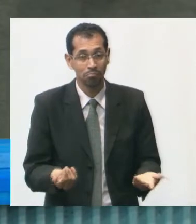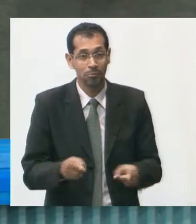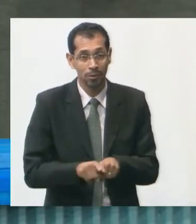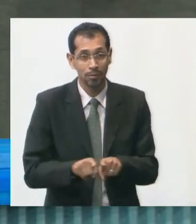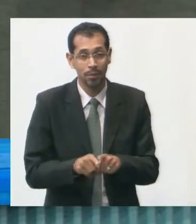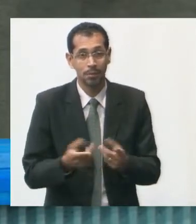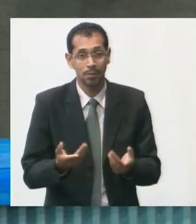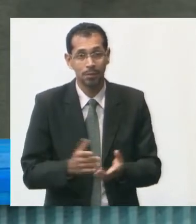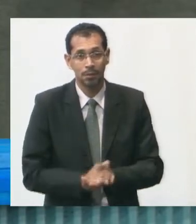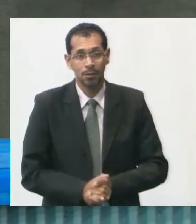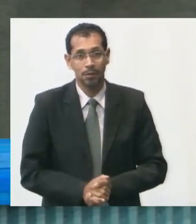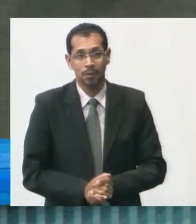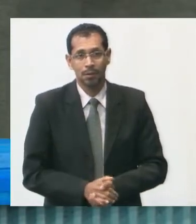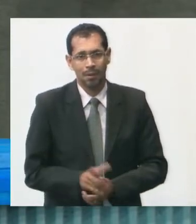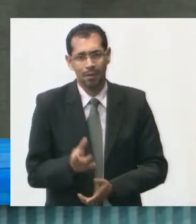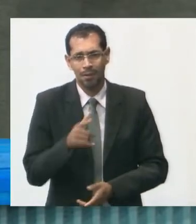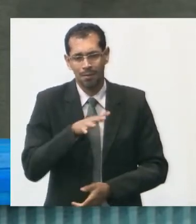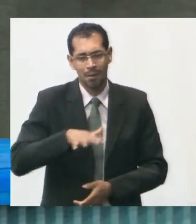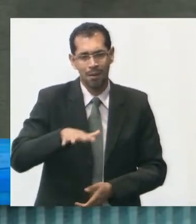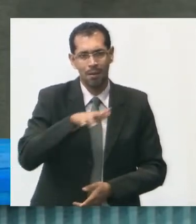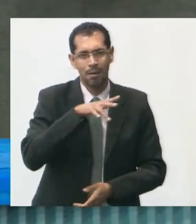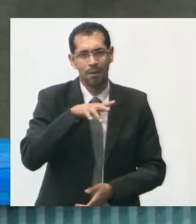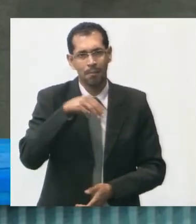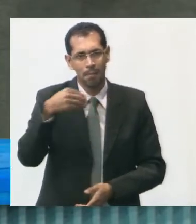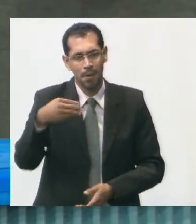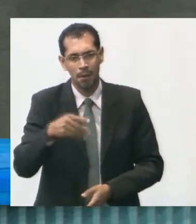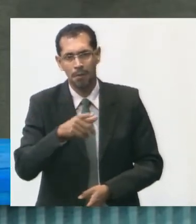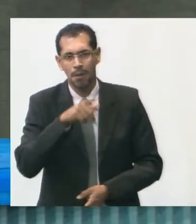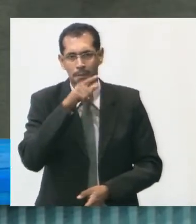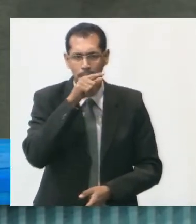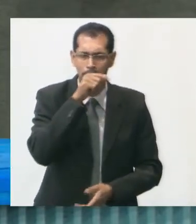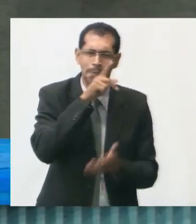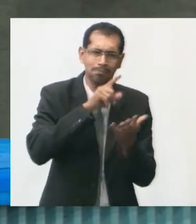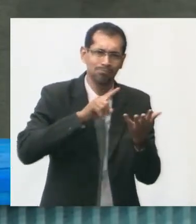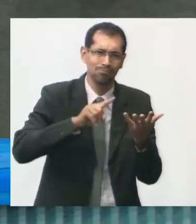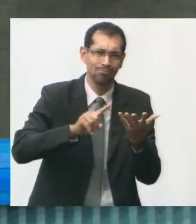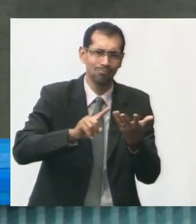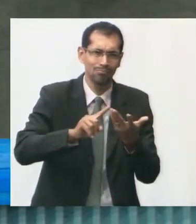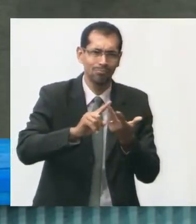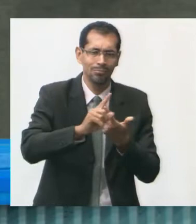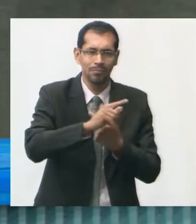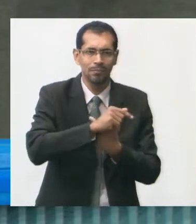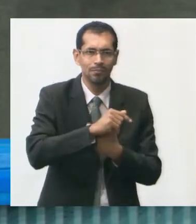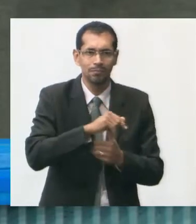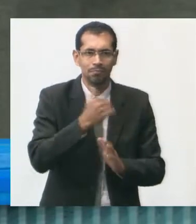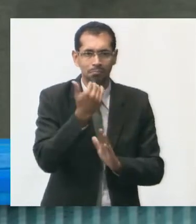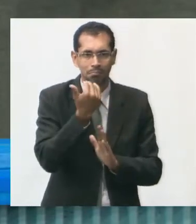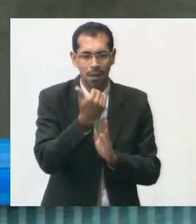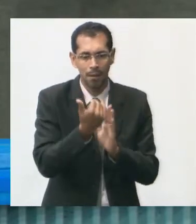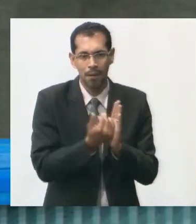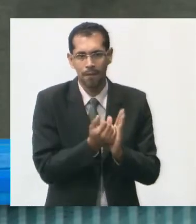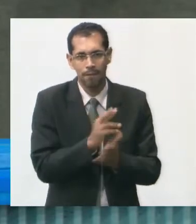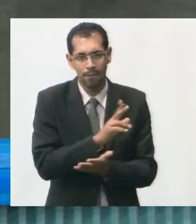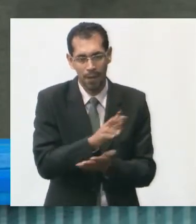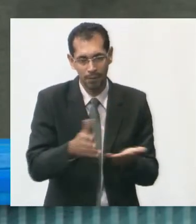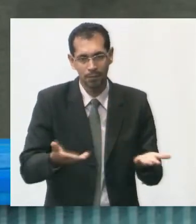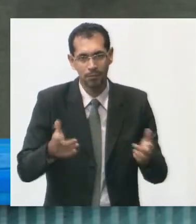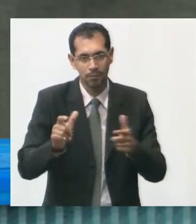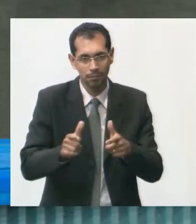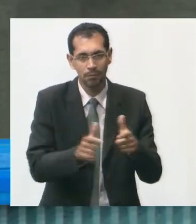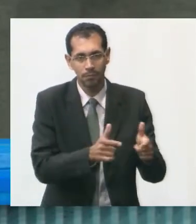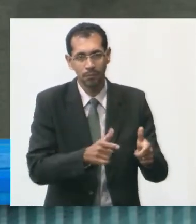Maruípe, Andorinhas, Santa Marta, Joana d'Arc, Maruípe, enfim, que